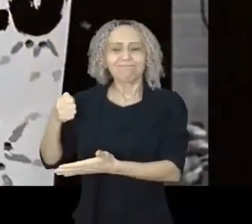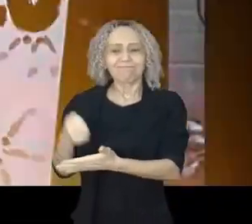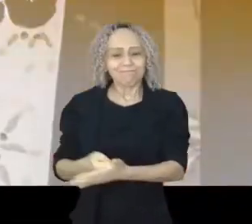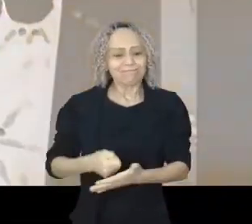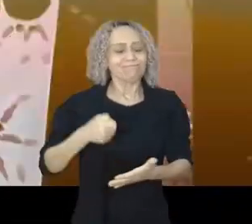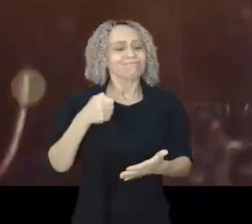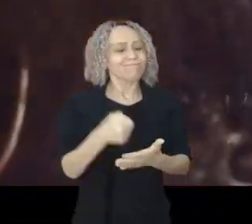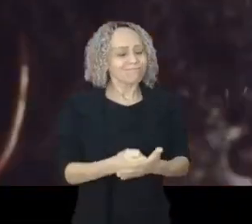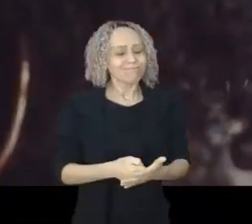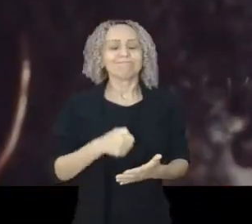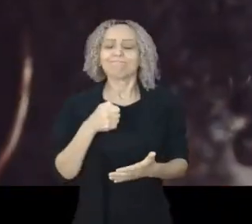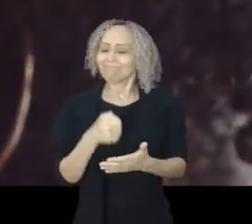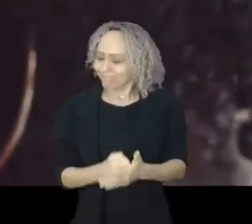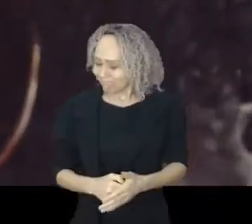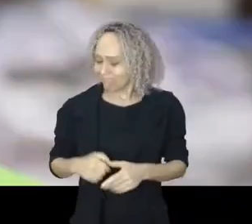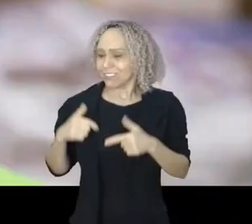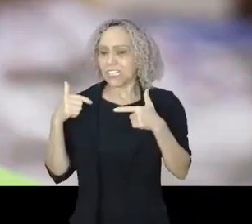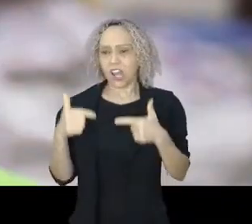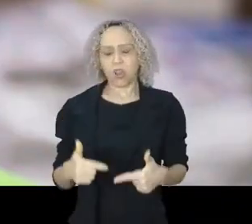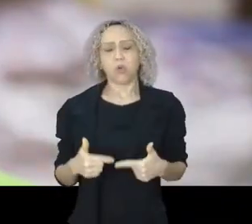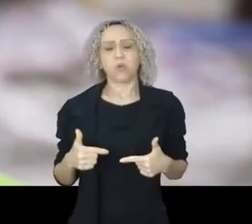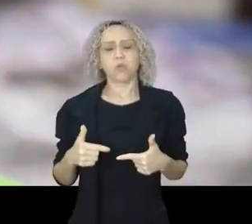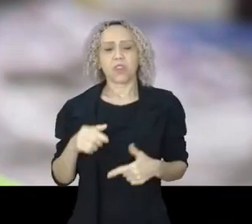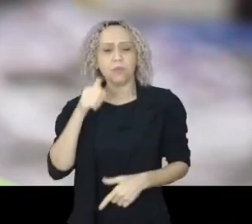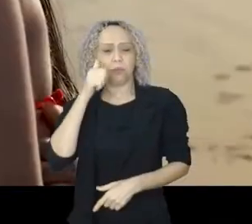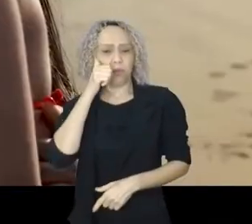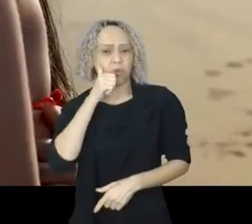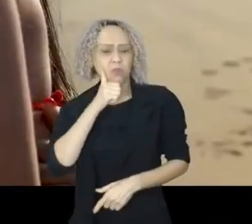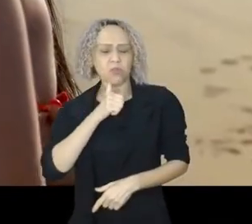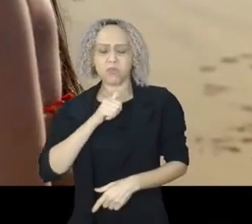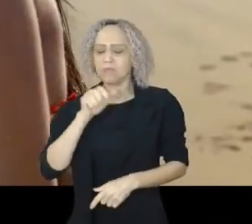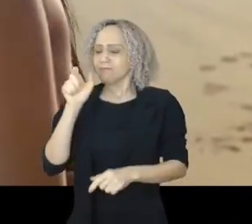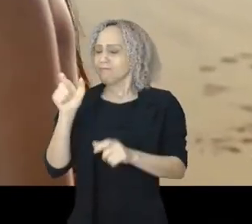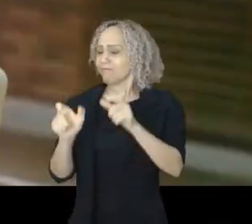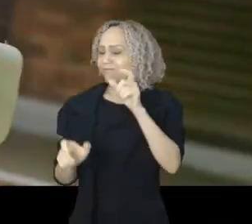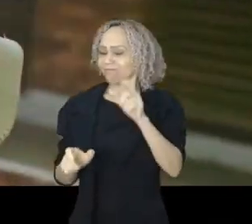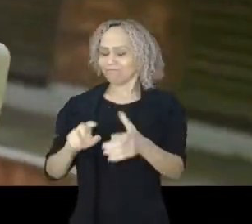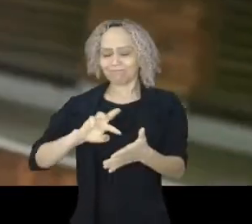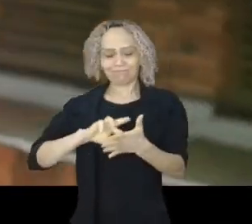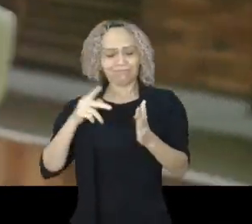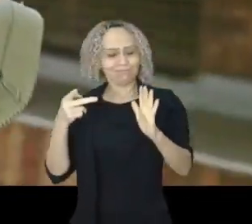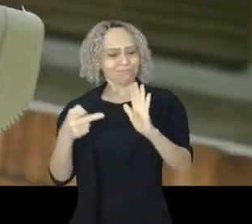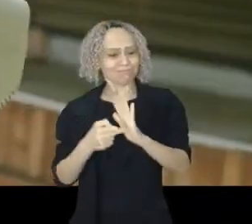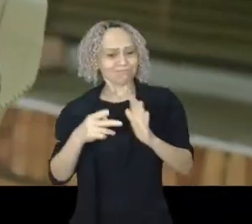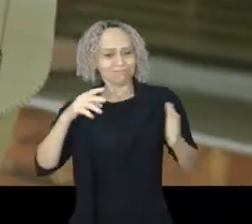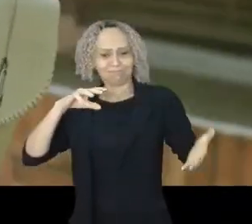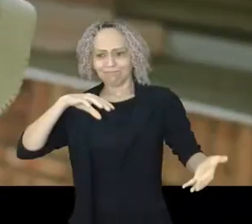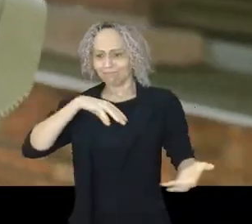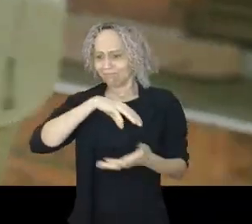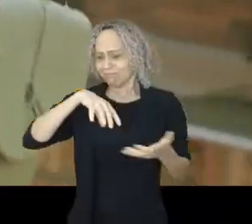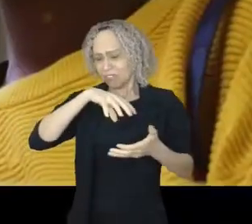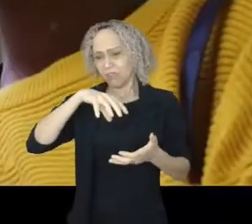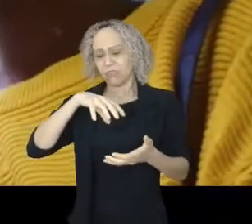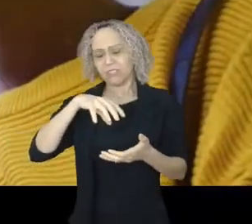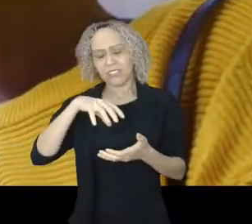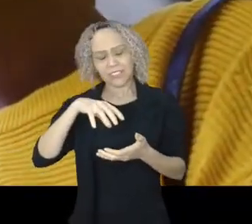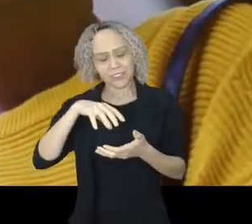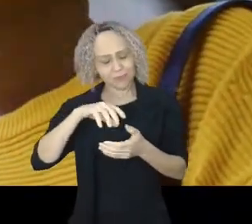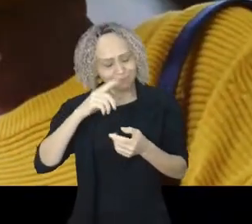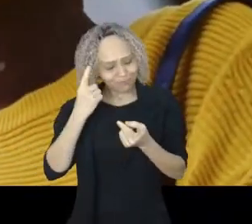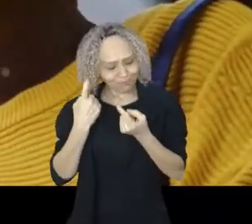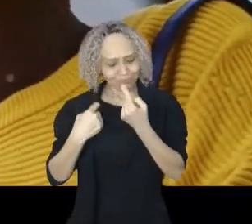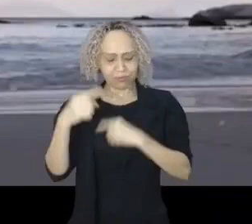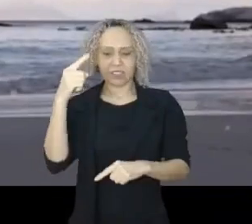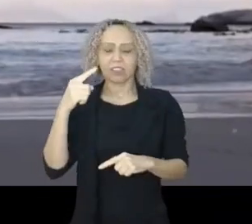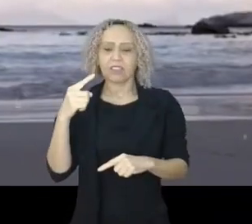uma trajetória de lutas. Mulher, sinônimo de revolução. Cada passo dado representa a